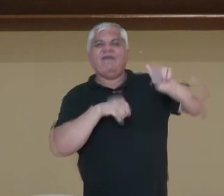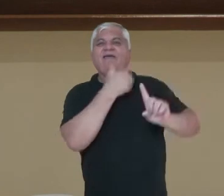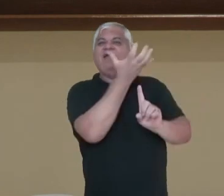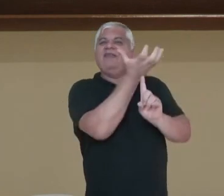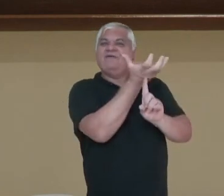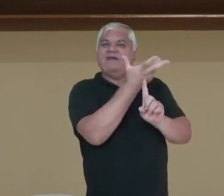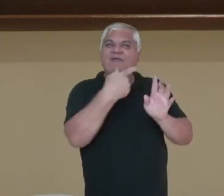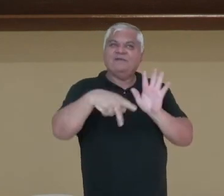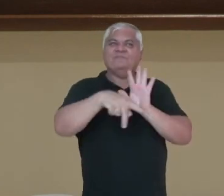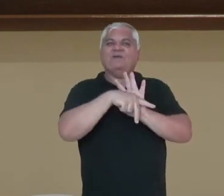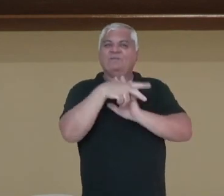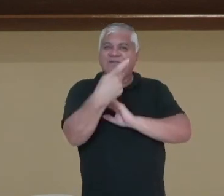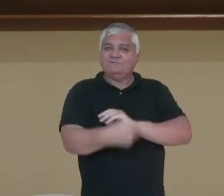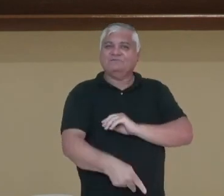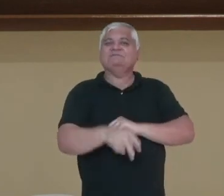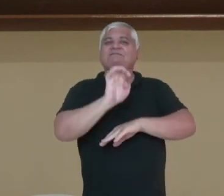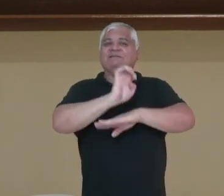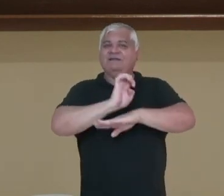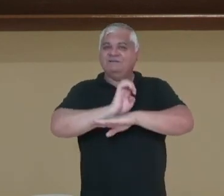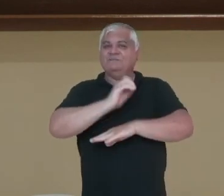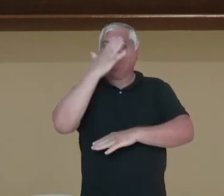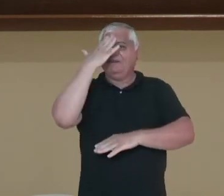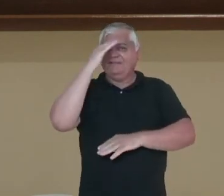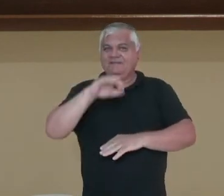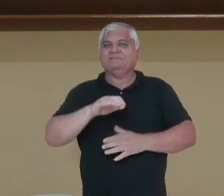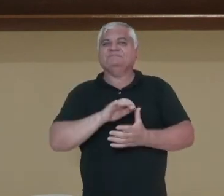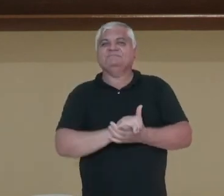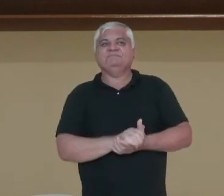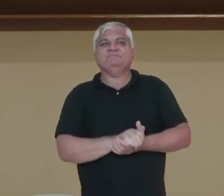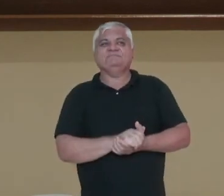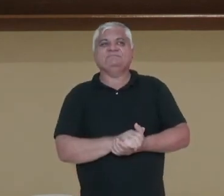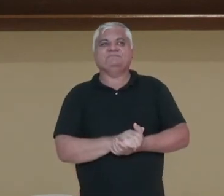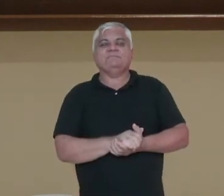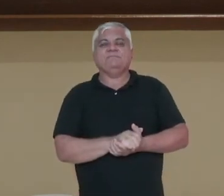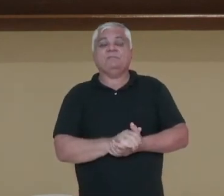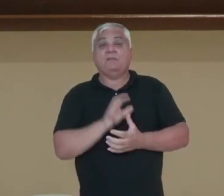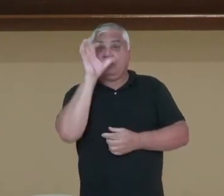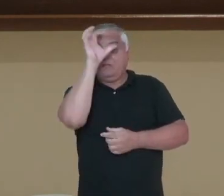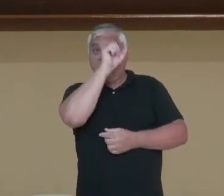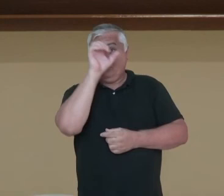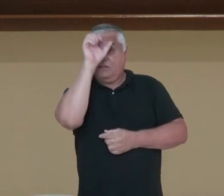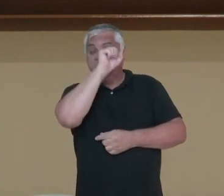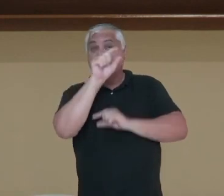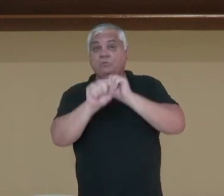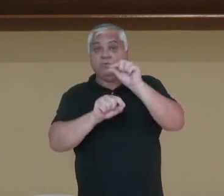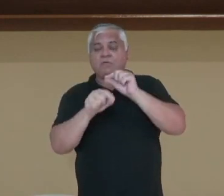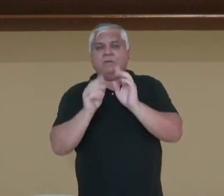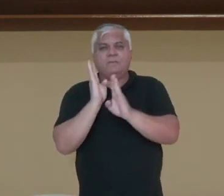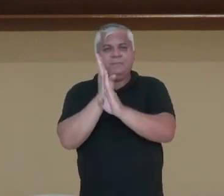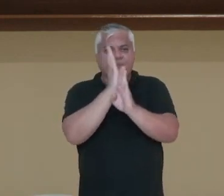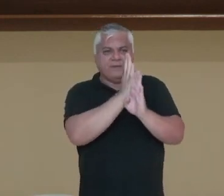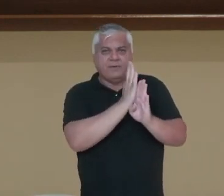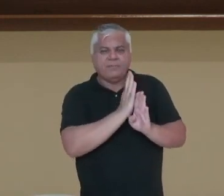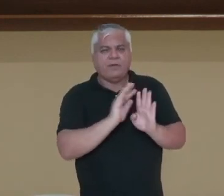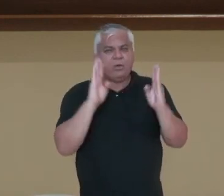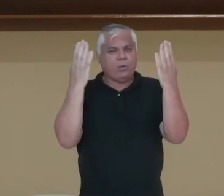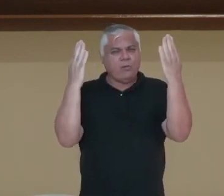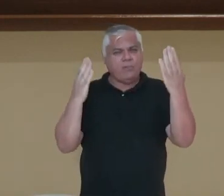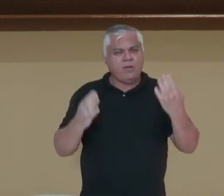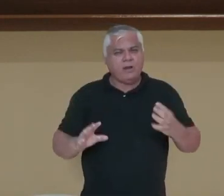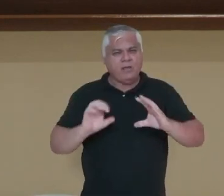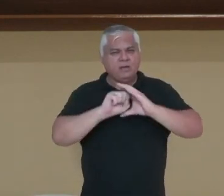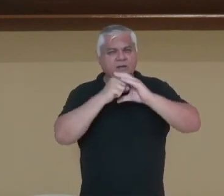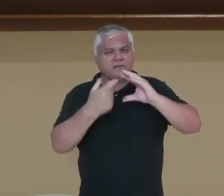árvores típicas aqui do estado do Paraná, certo? Então, nessa aula nós aprendemos como identificar e comparar as características